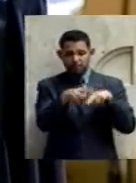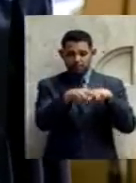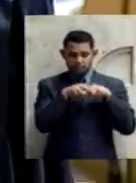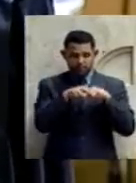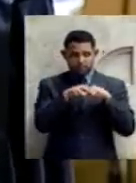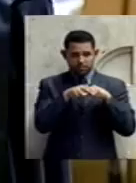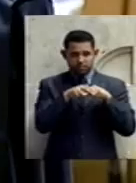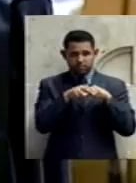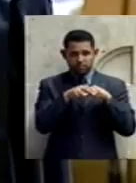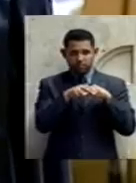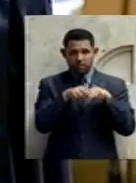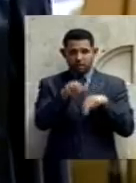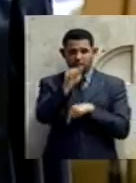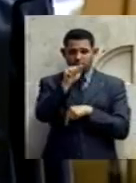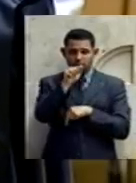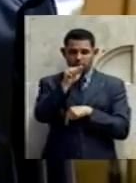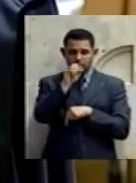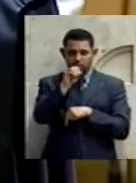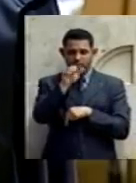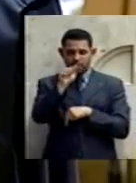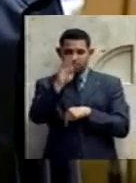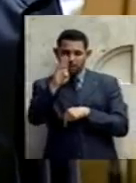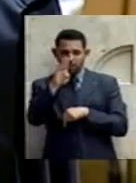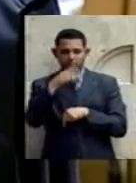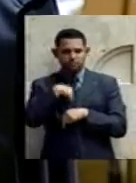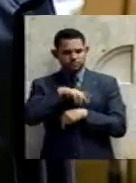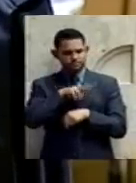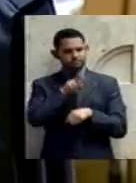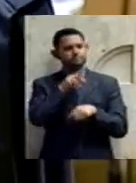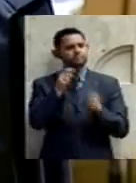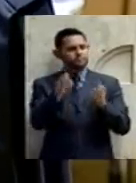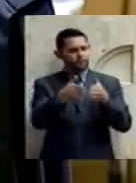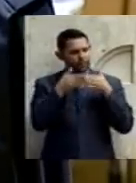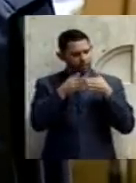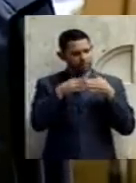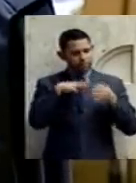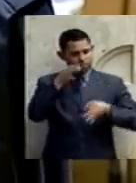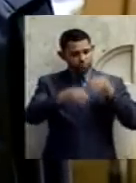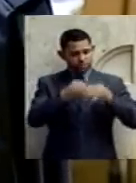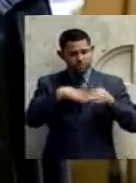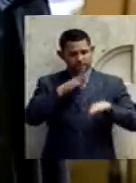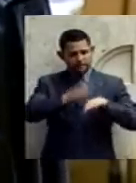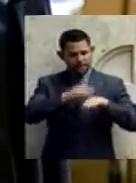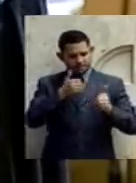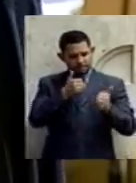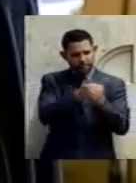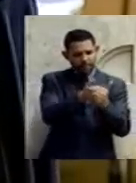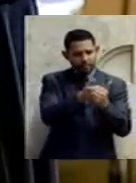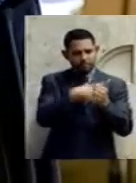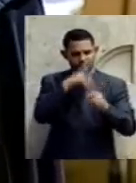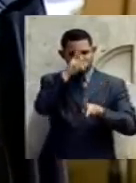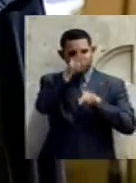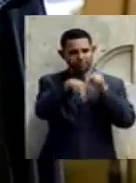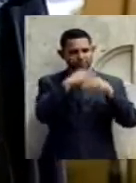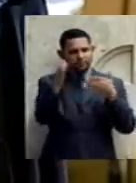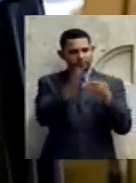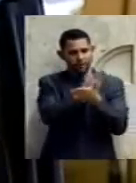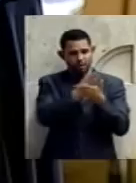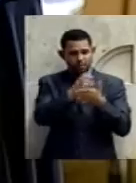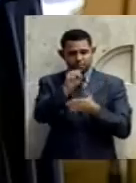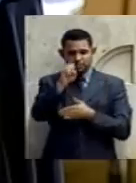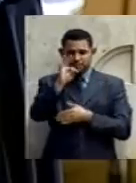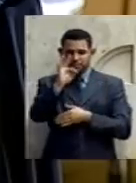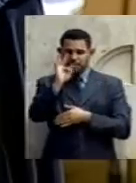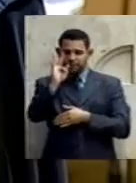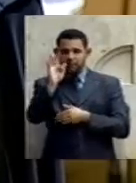a Ordem dos Advogados do Brasil defende um judiciário mais próximo do cidadão, algo que o Supremo